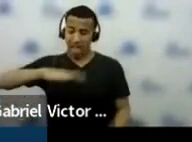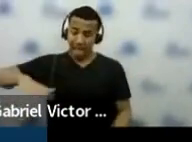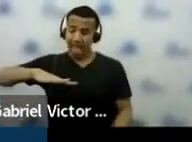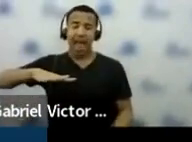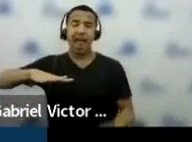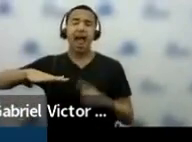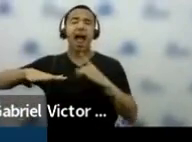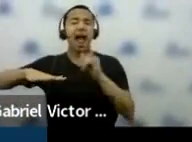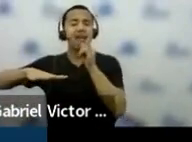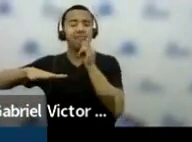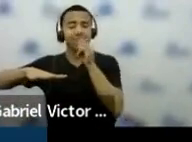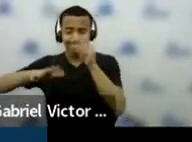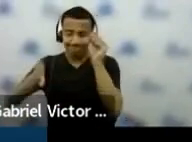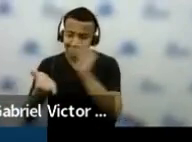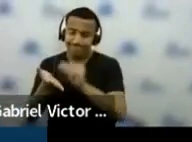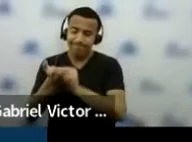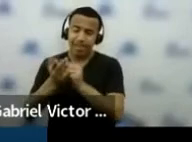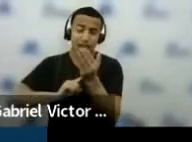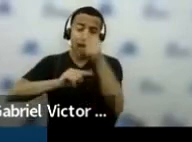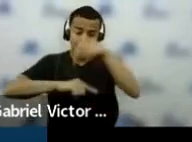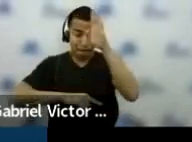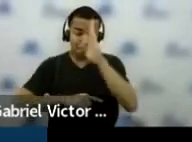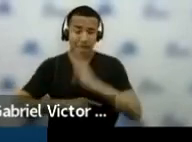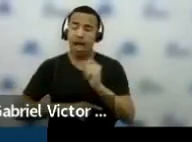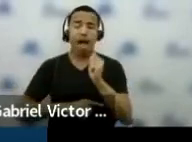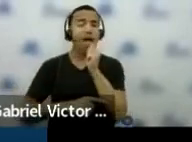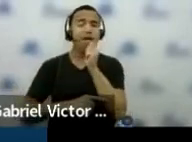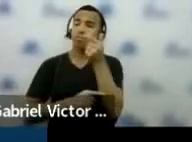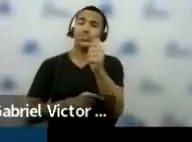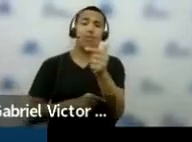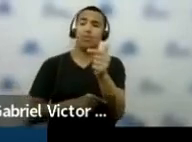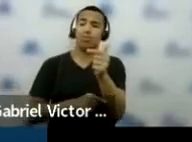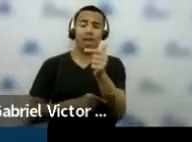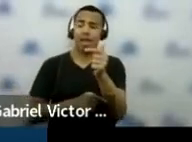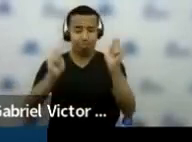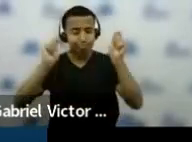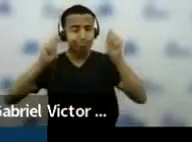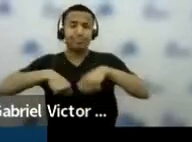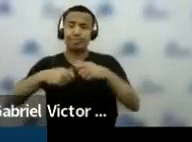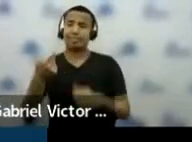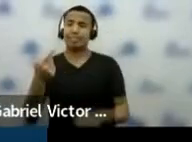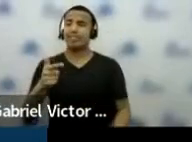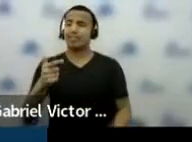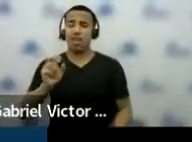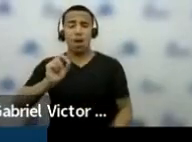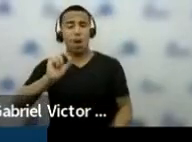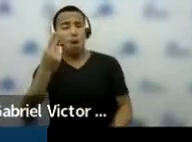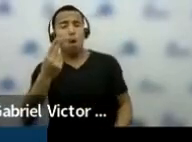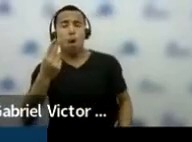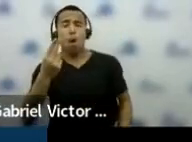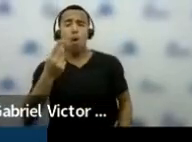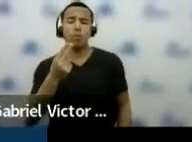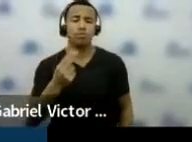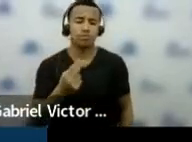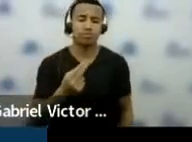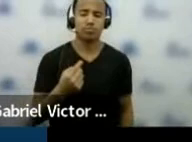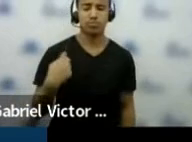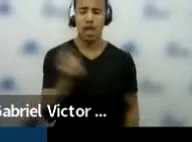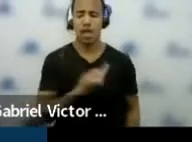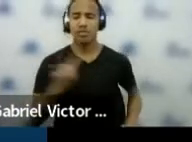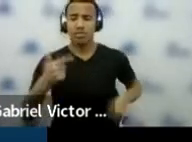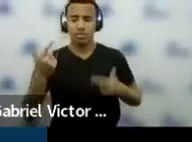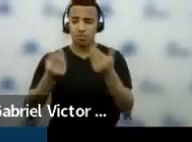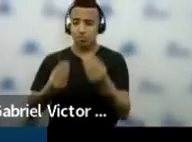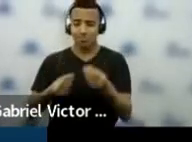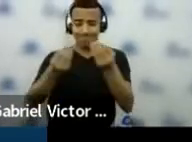fronteira tecnológica e que hoje no Brasil a gente ainda não tem competência ou a gente ainda não tem estabelecido